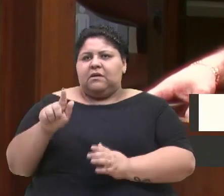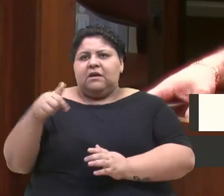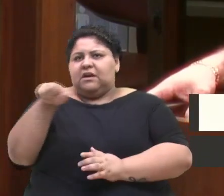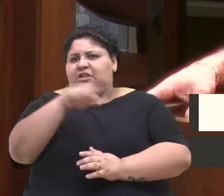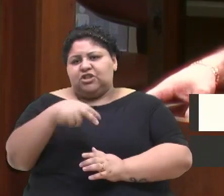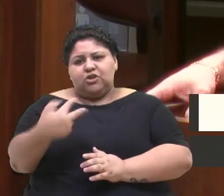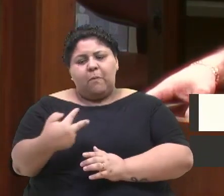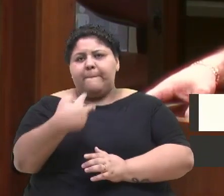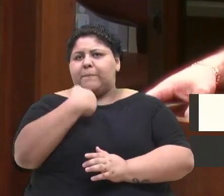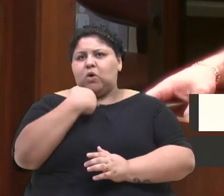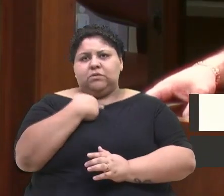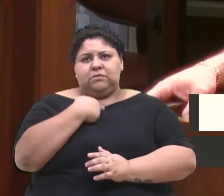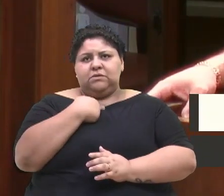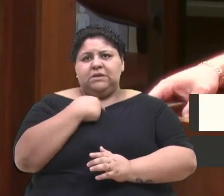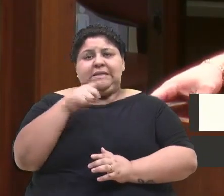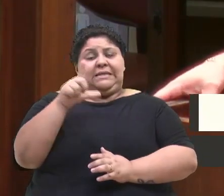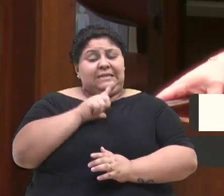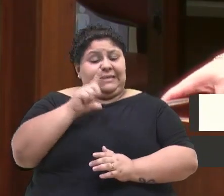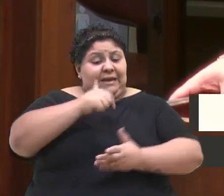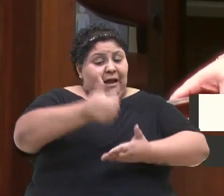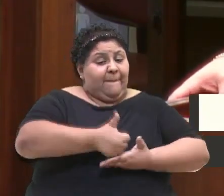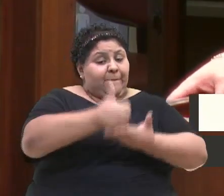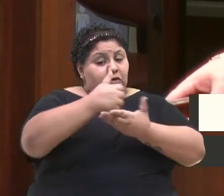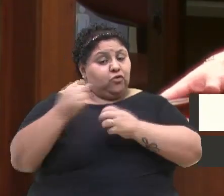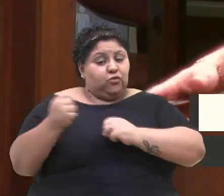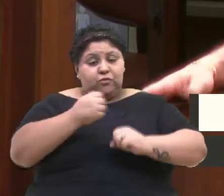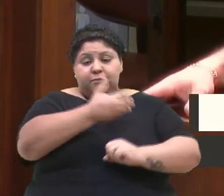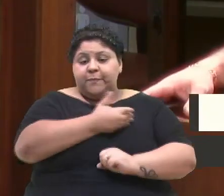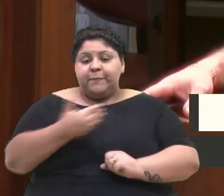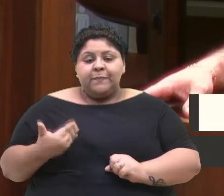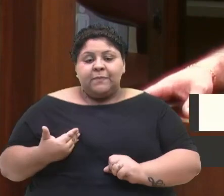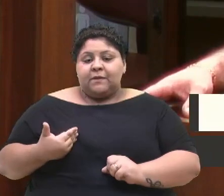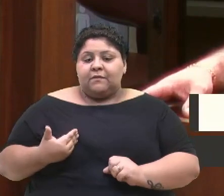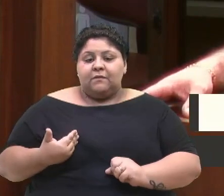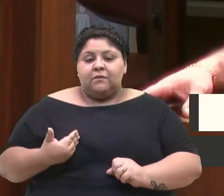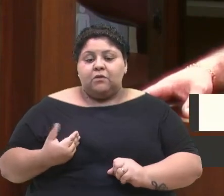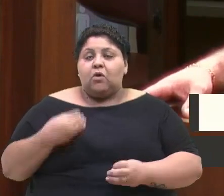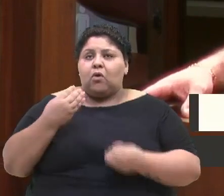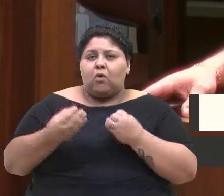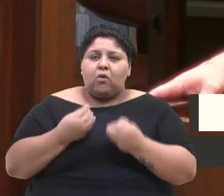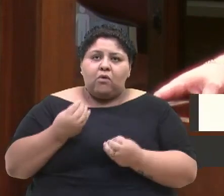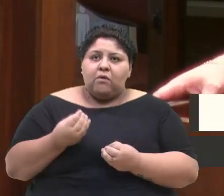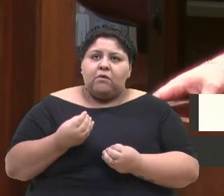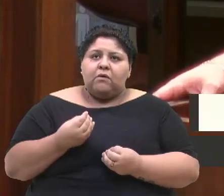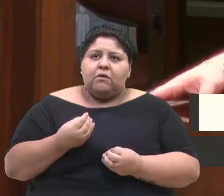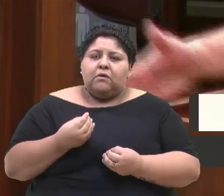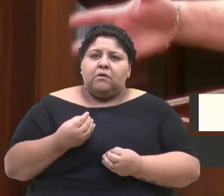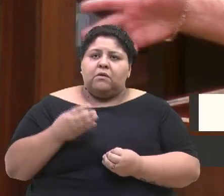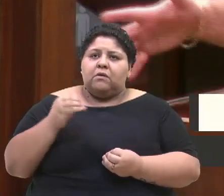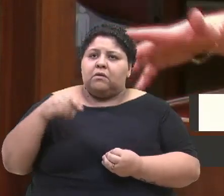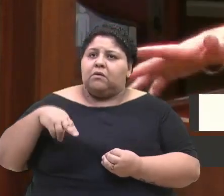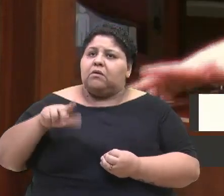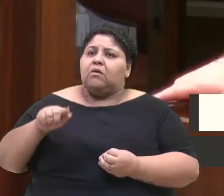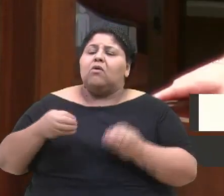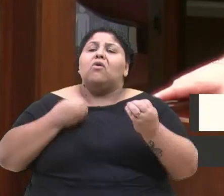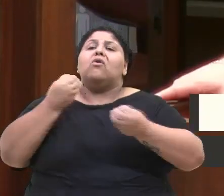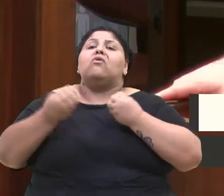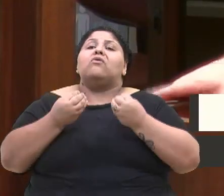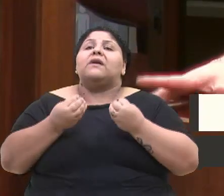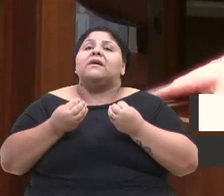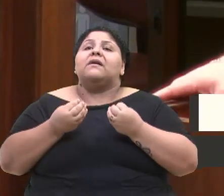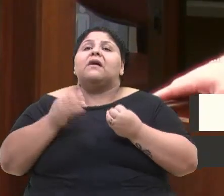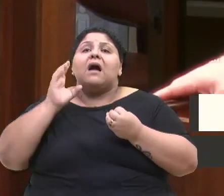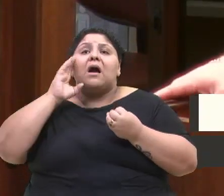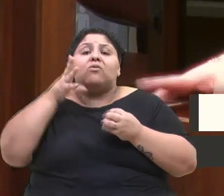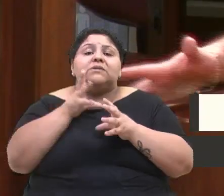deixar, e eu acho que tem que ter apoio do poder público, porque não tem, que nem o vereador Meneguzzi falou, se não fosse as ONGs, o que seria? O que